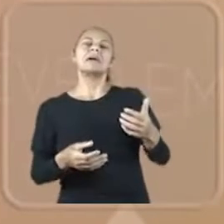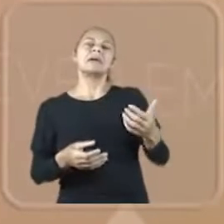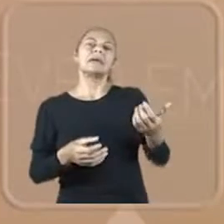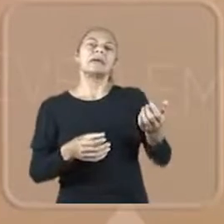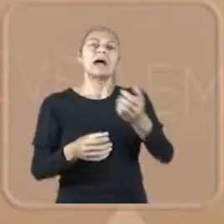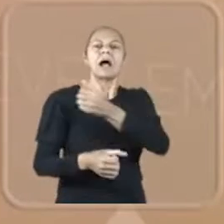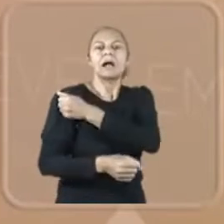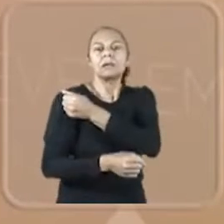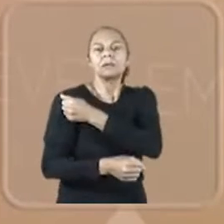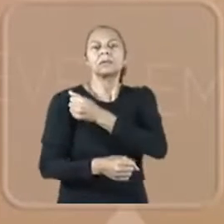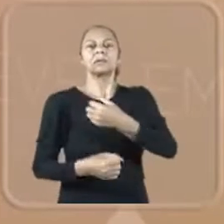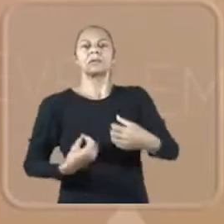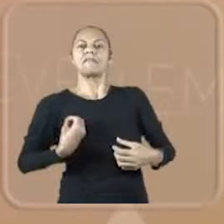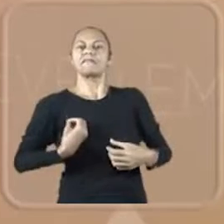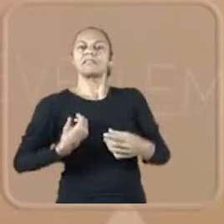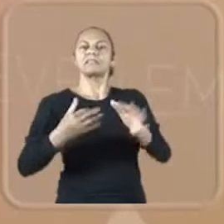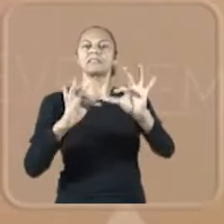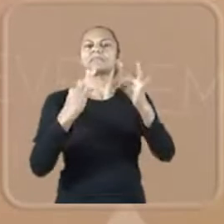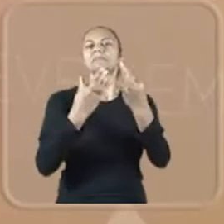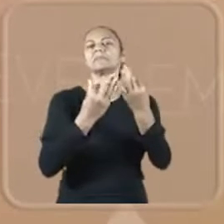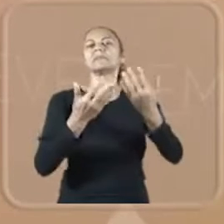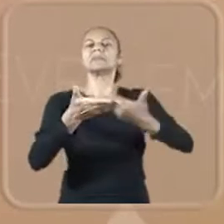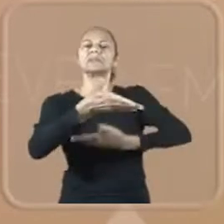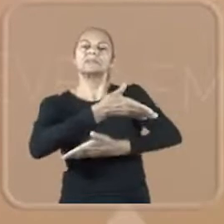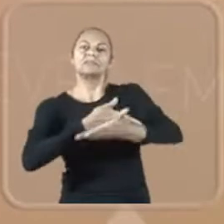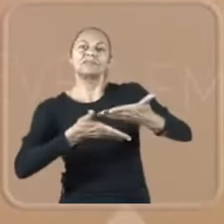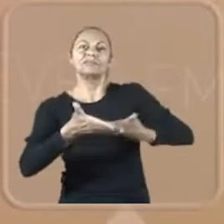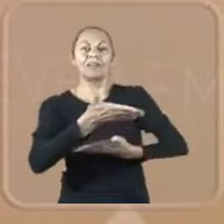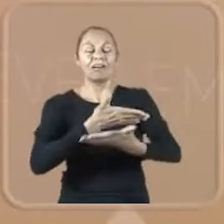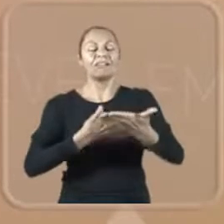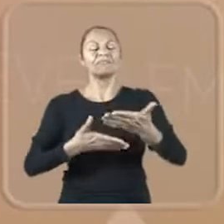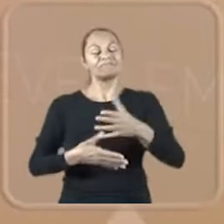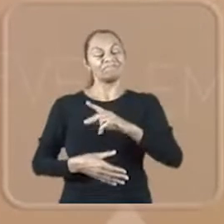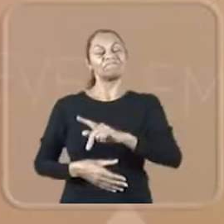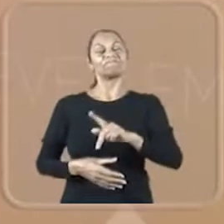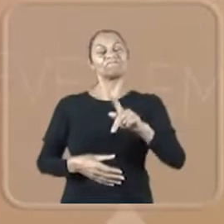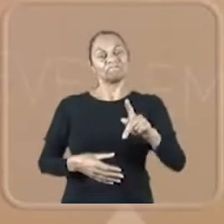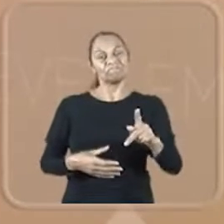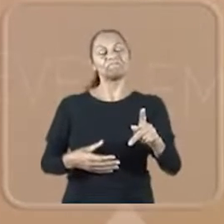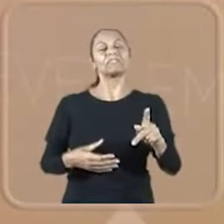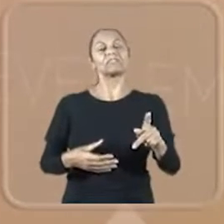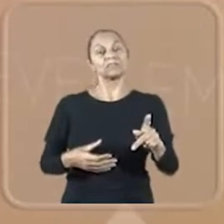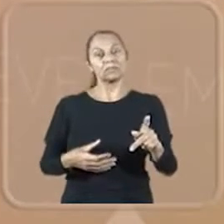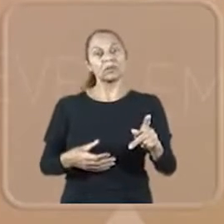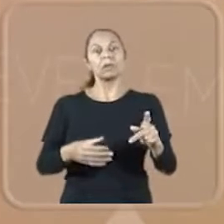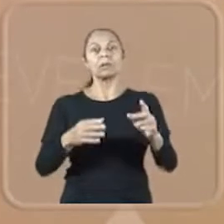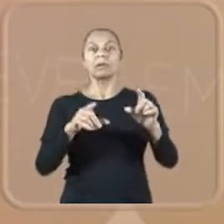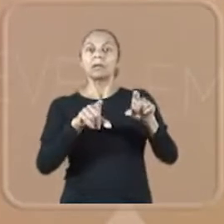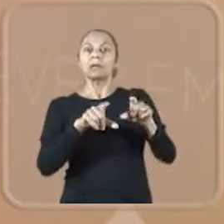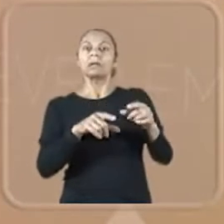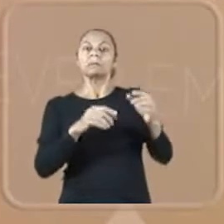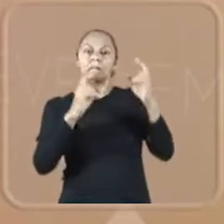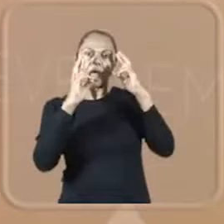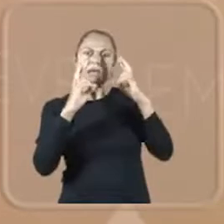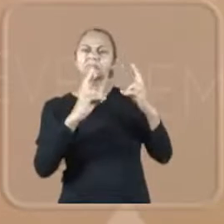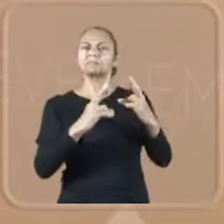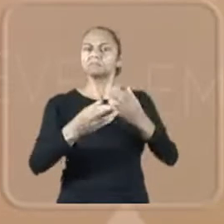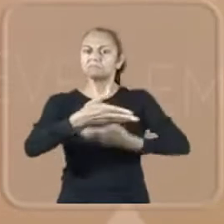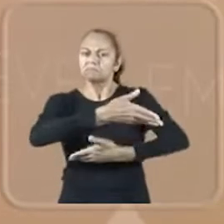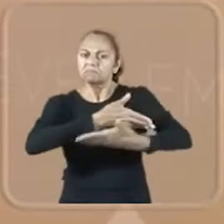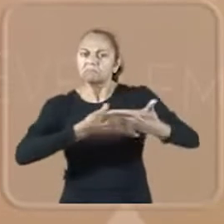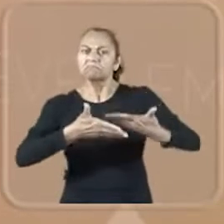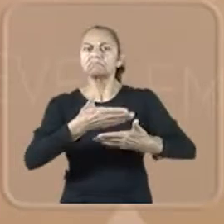me questionaram isso, eu falei, não, a gente não aprende a ferramenta para colocar no calendário escolar, parar horas,